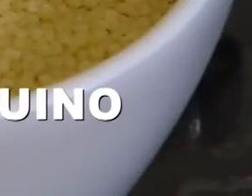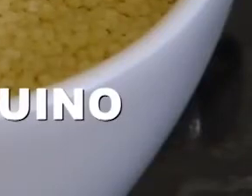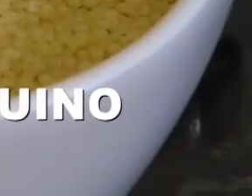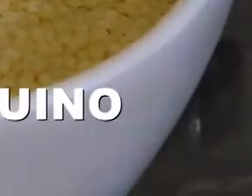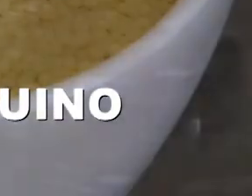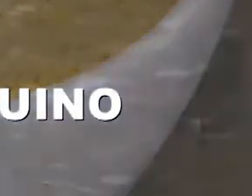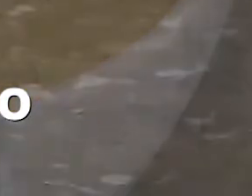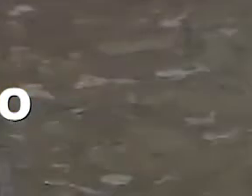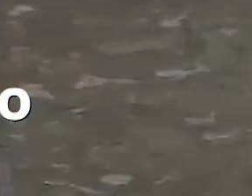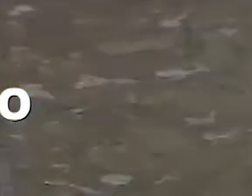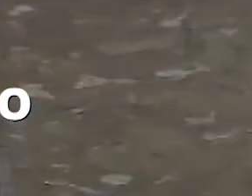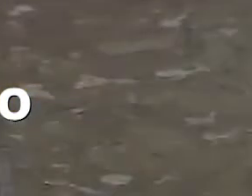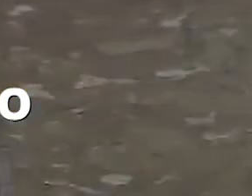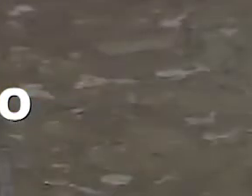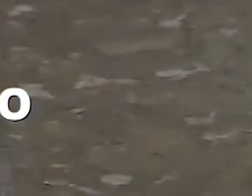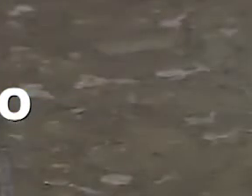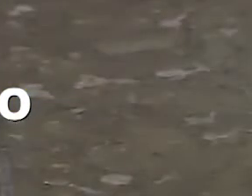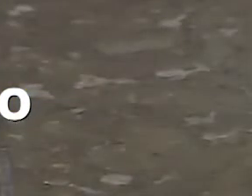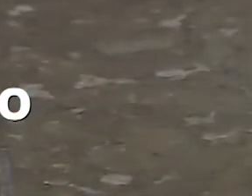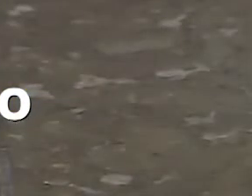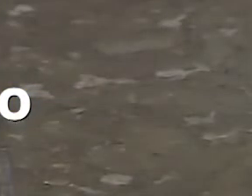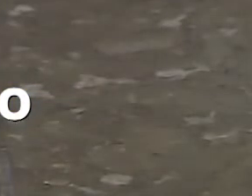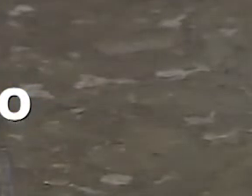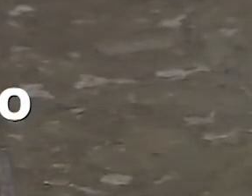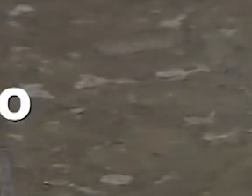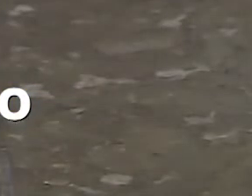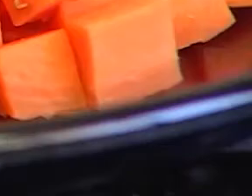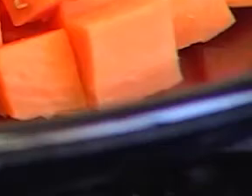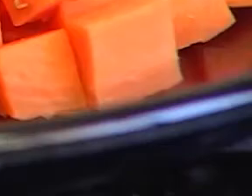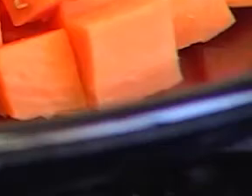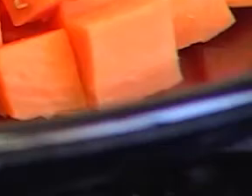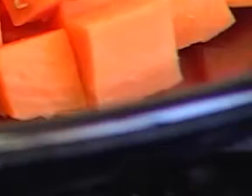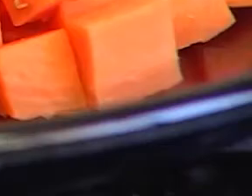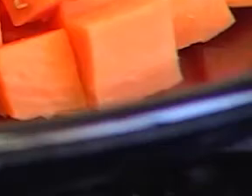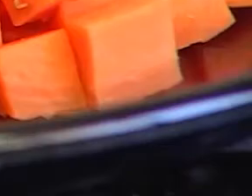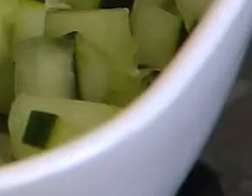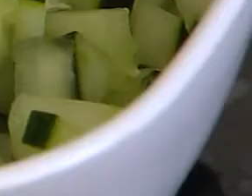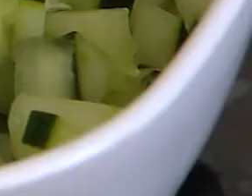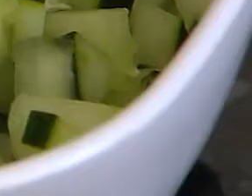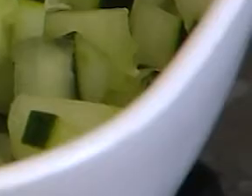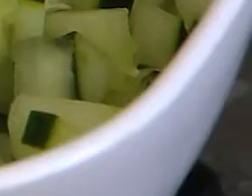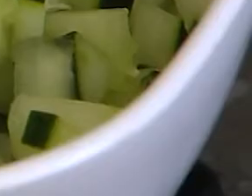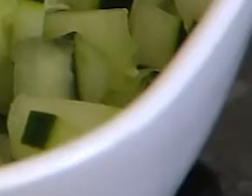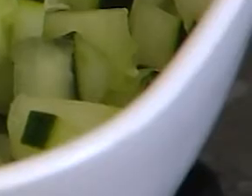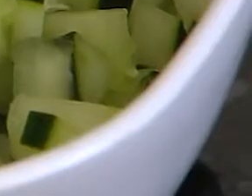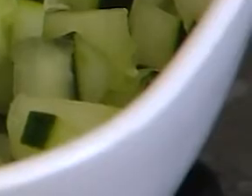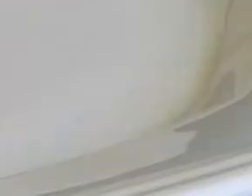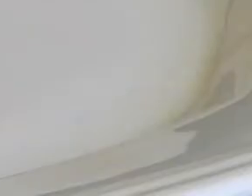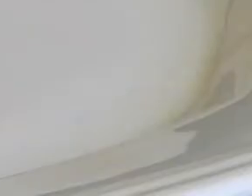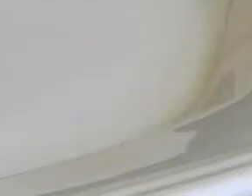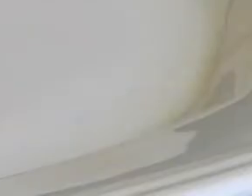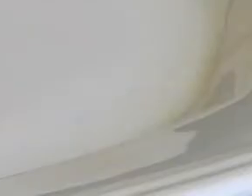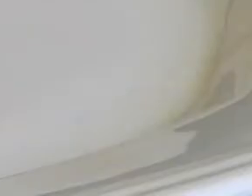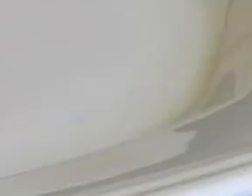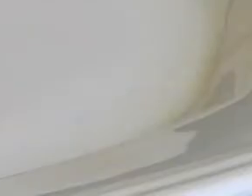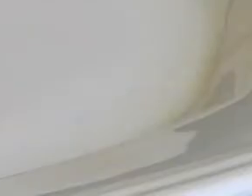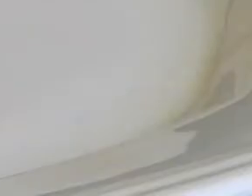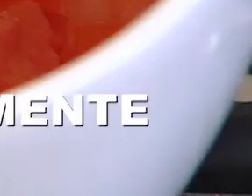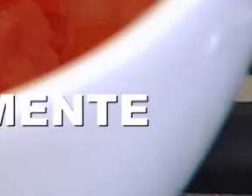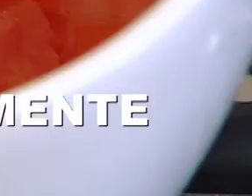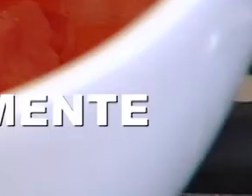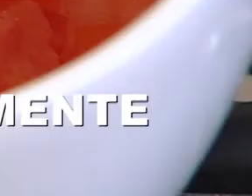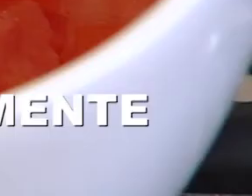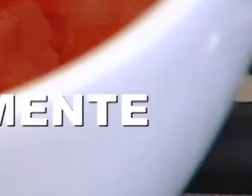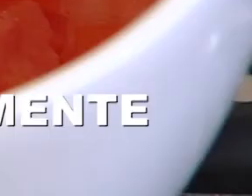sem hidratar, uma xícara e um quarto de água fervendo, uma cenoura, um pepino japonês, meia cebola